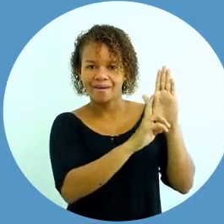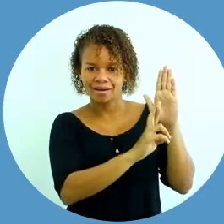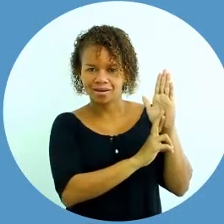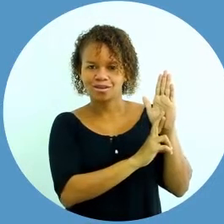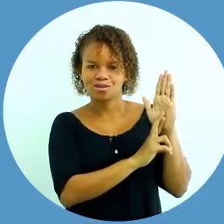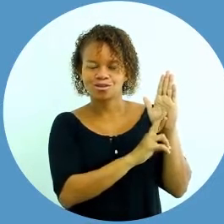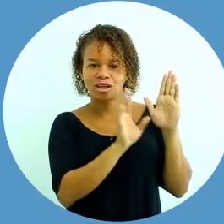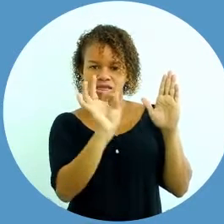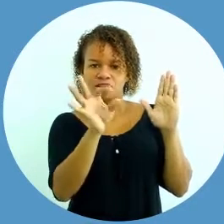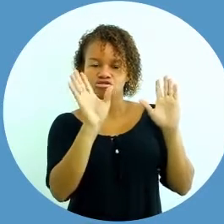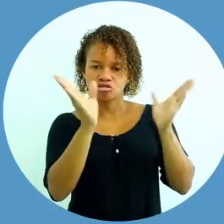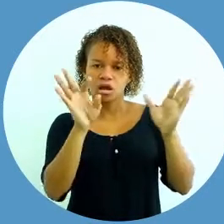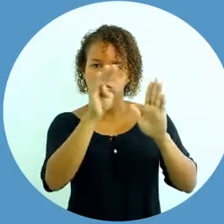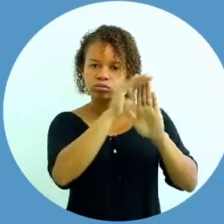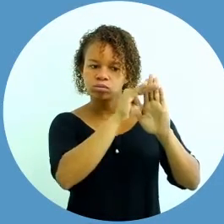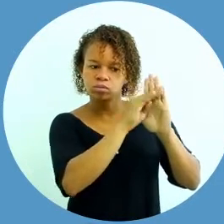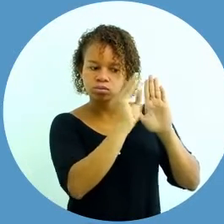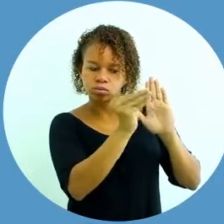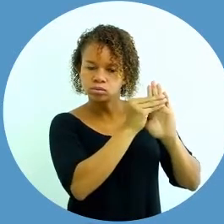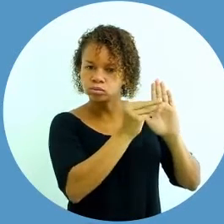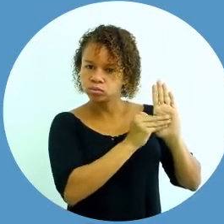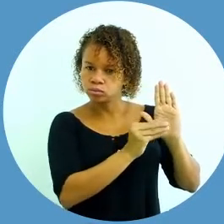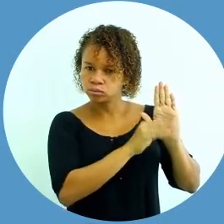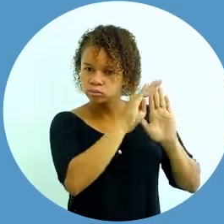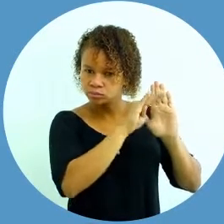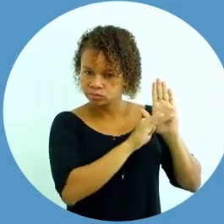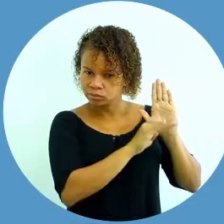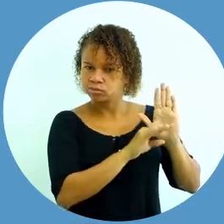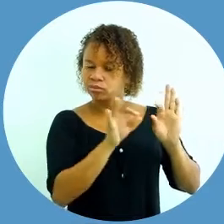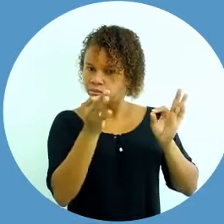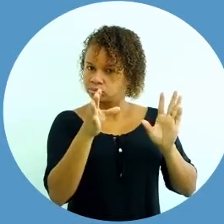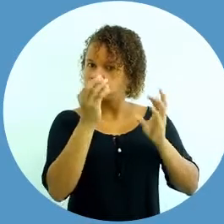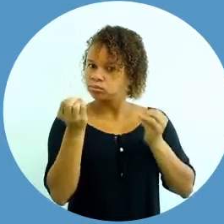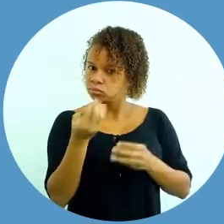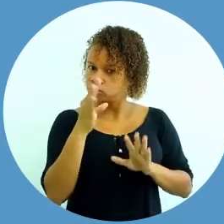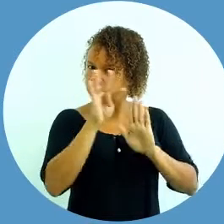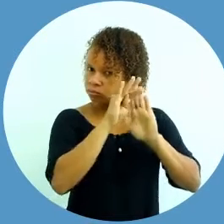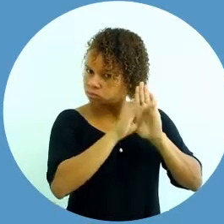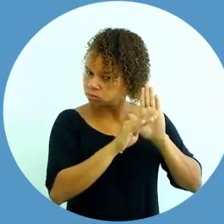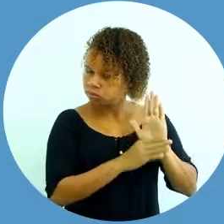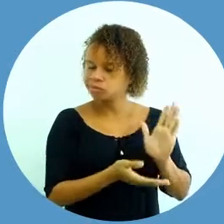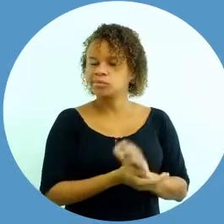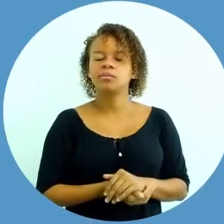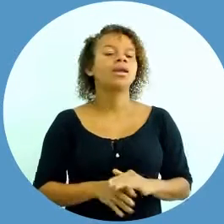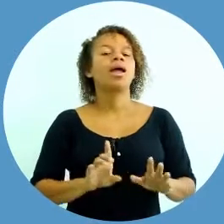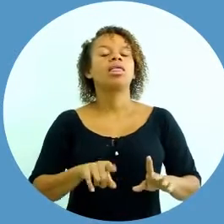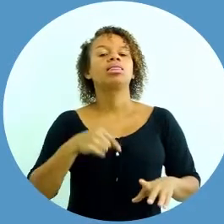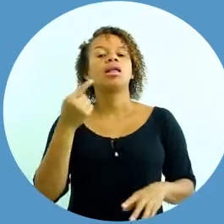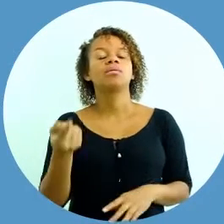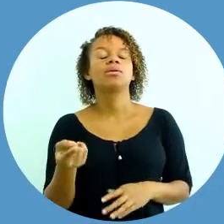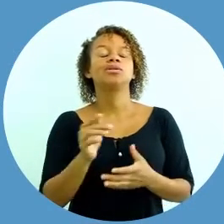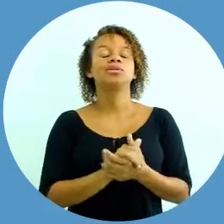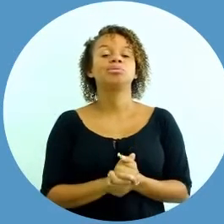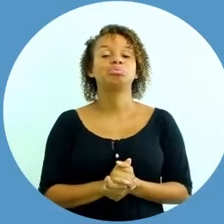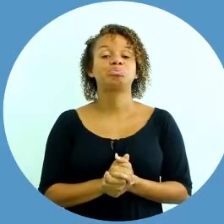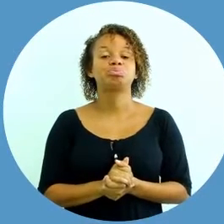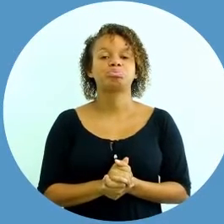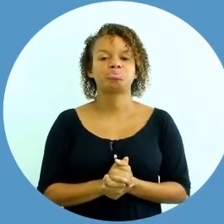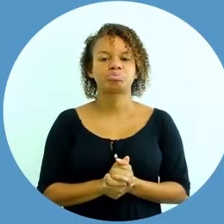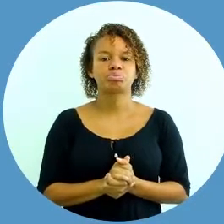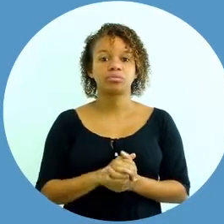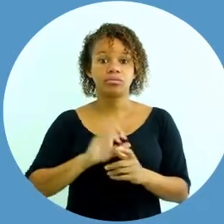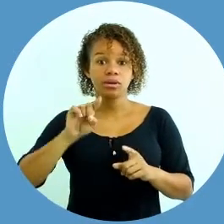Etapas estas presentes no teu planejamento. Portanto, planeje bem. E a pós-produção?